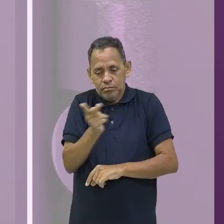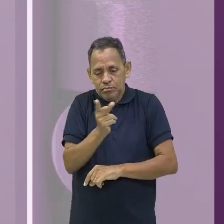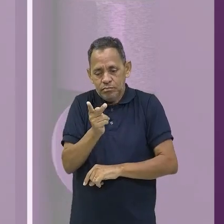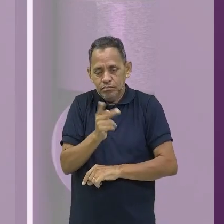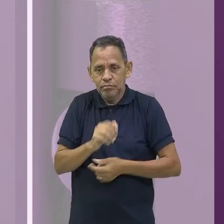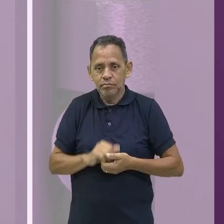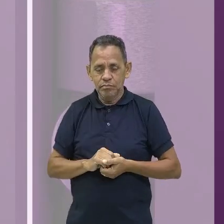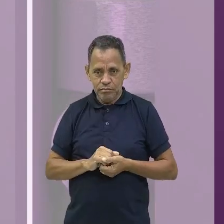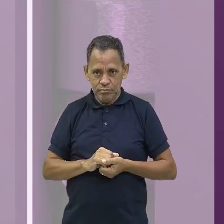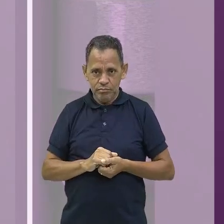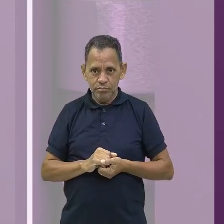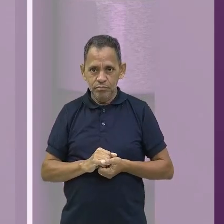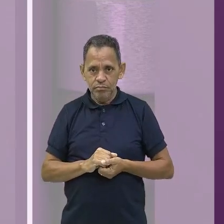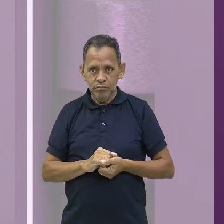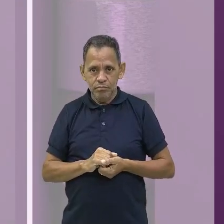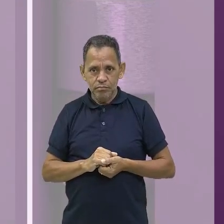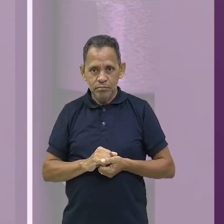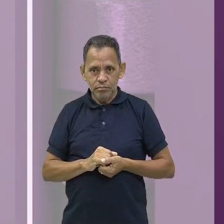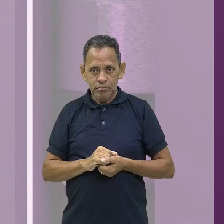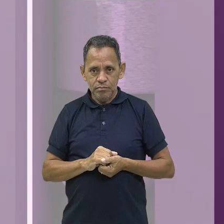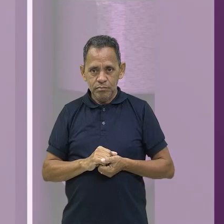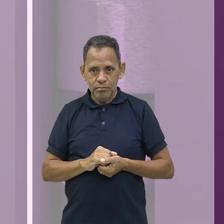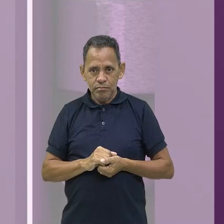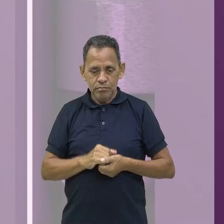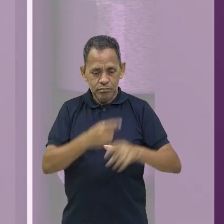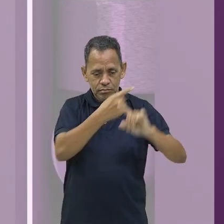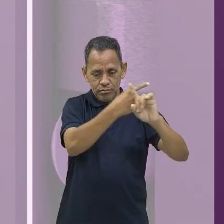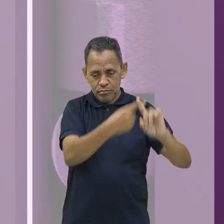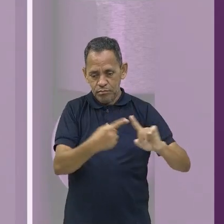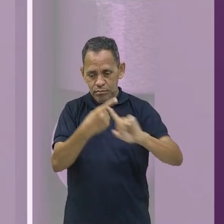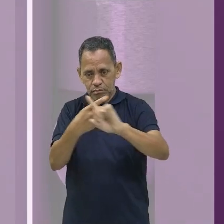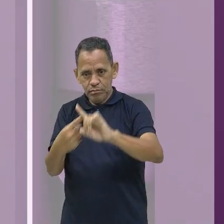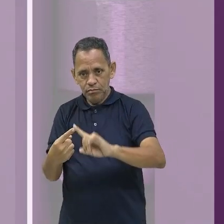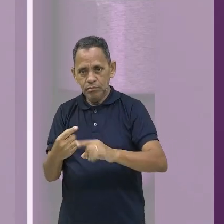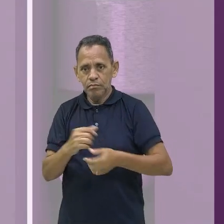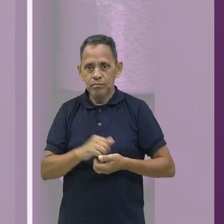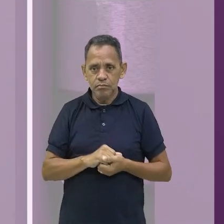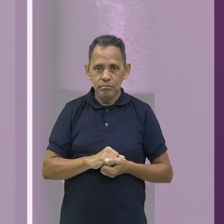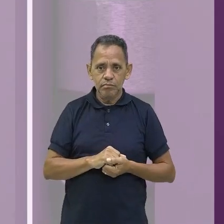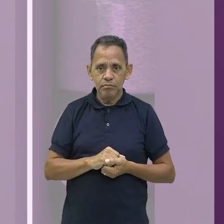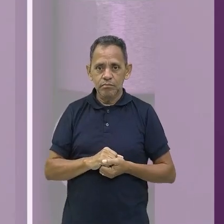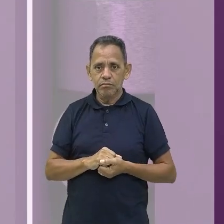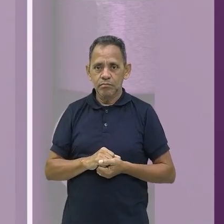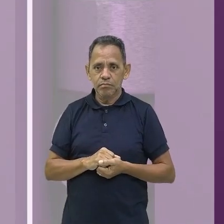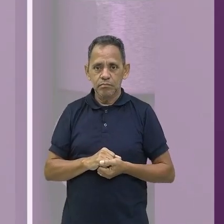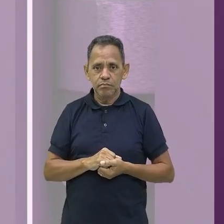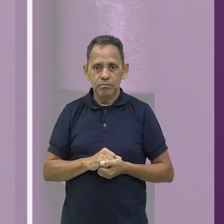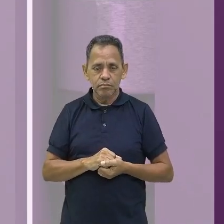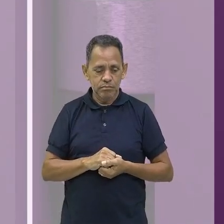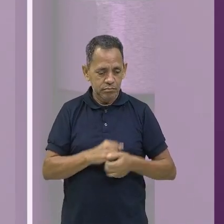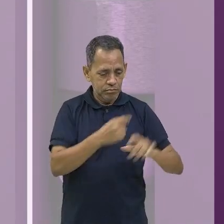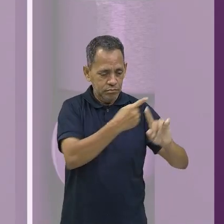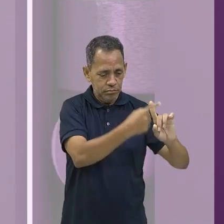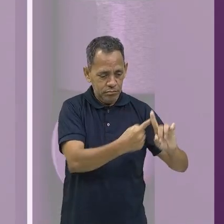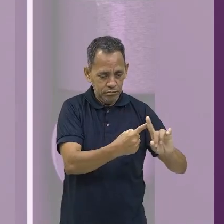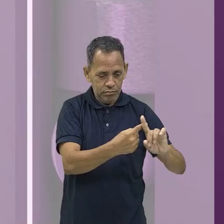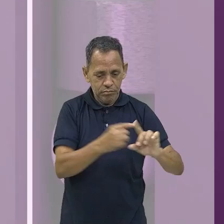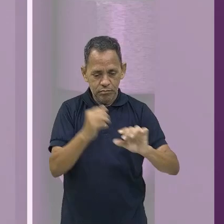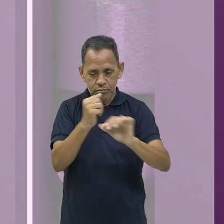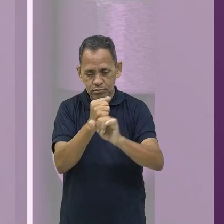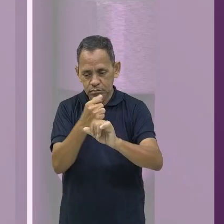Tá? Proporção é uma igualdade entre duas razões. Então, eu vou ter duas razões ou